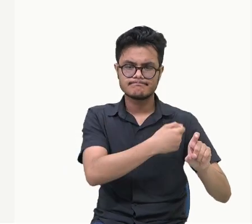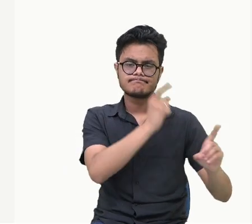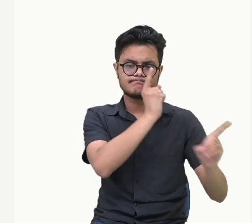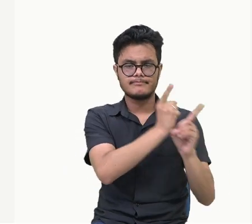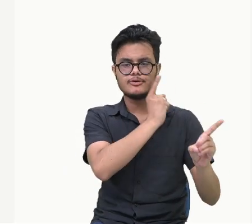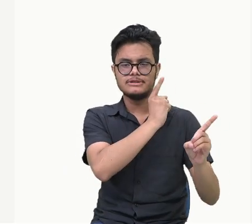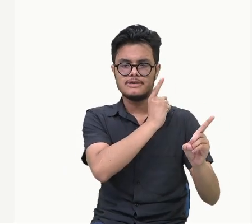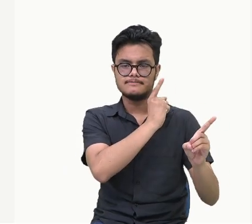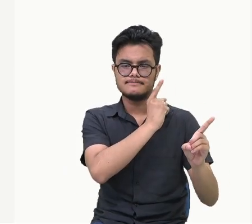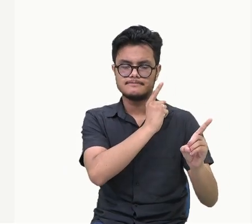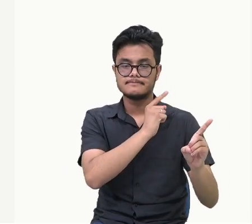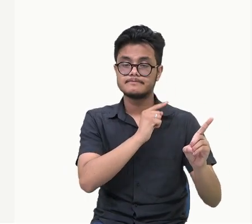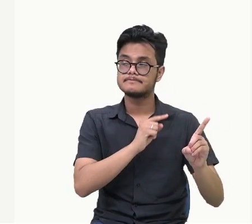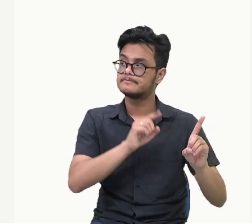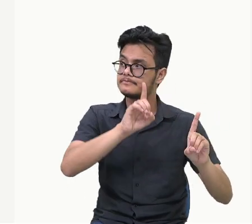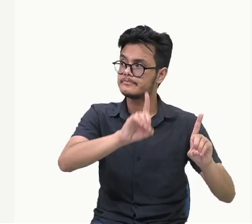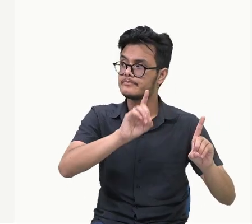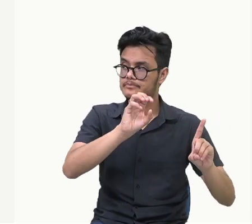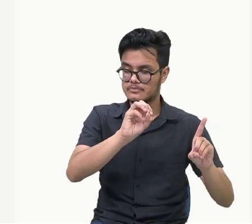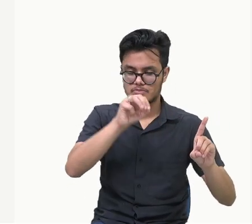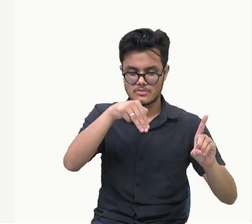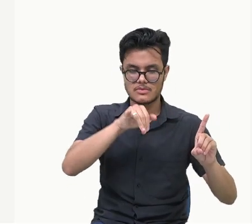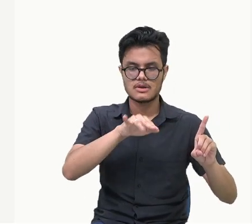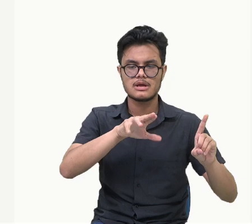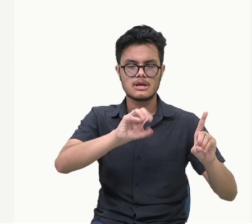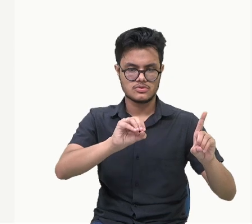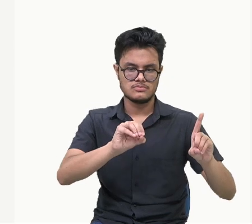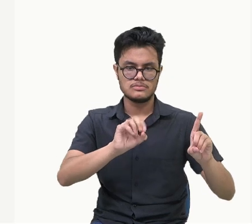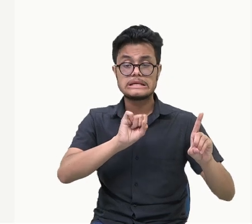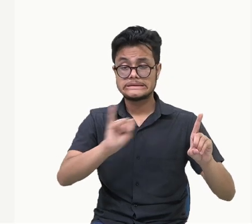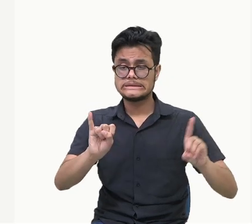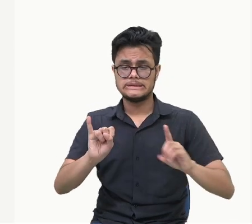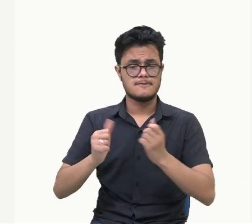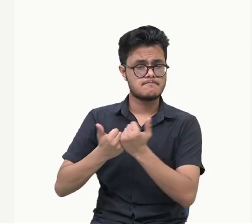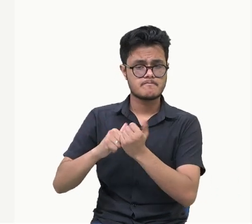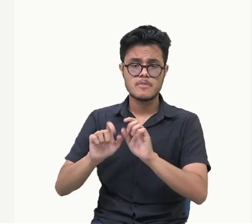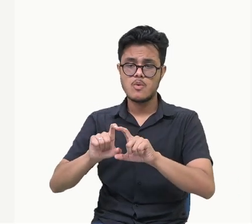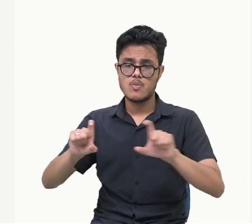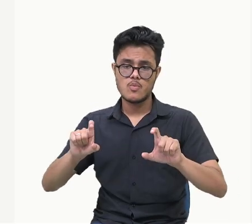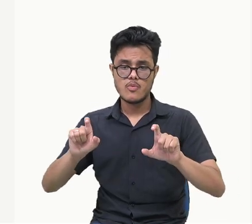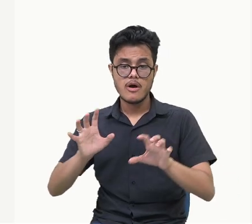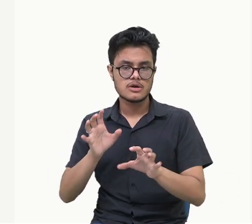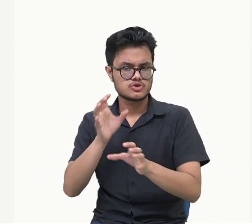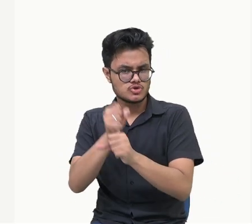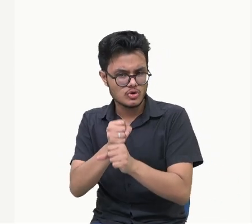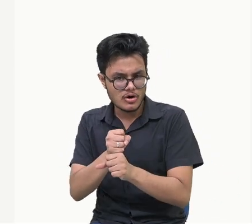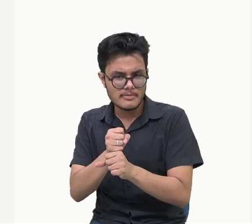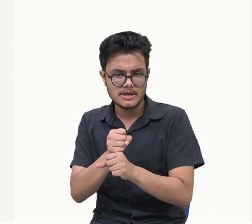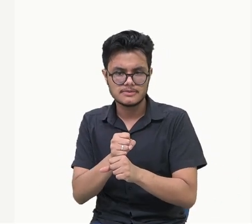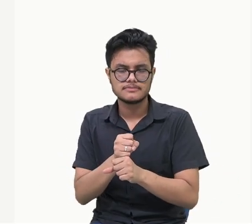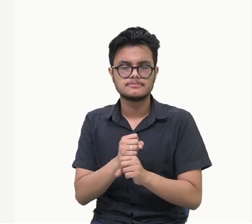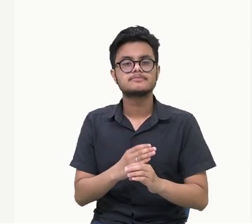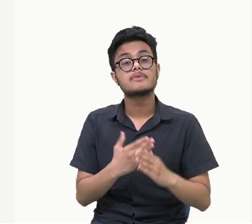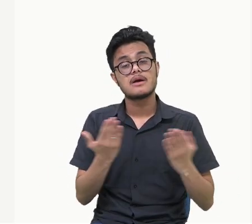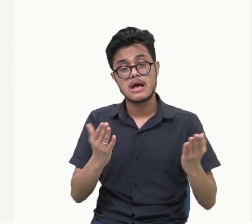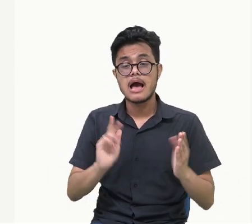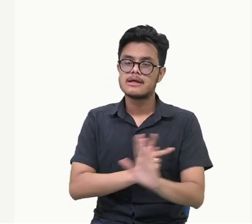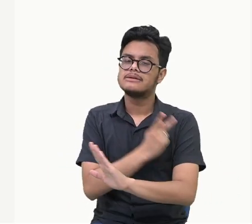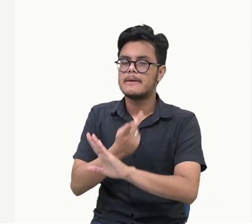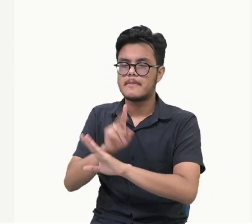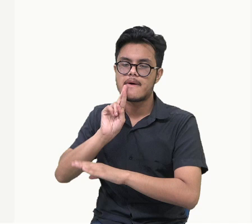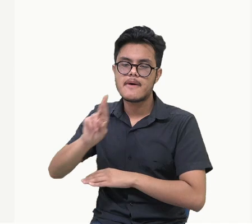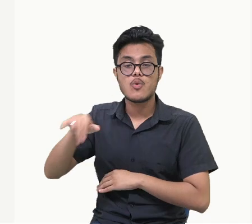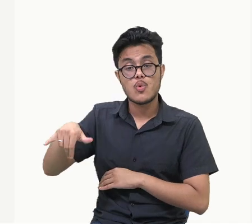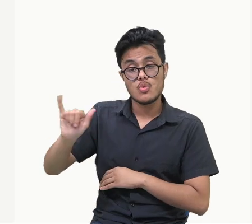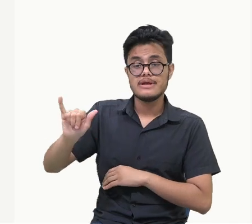domínio. Quando a gente substitui na nossa função e resolve a operação ali e tal, a gente